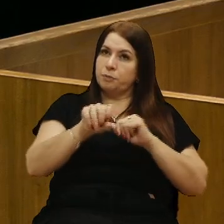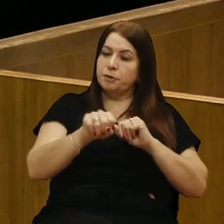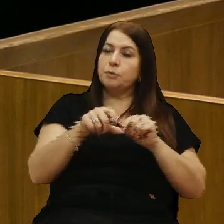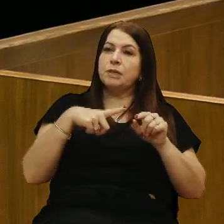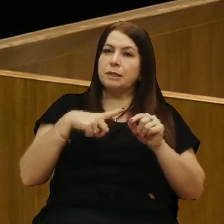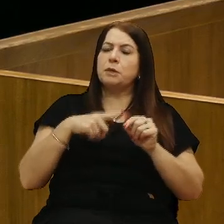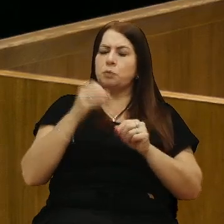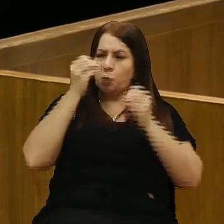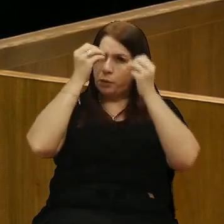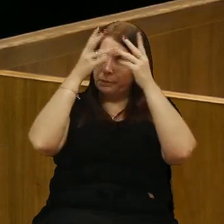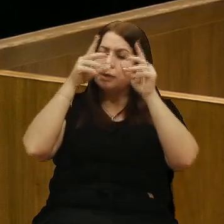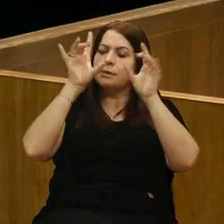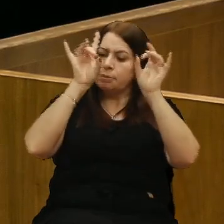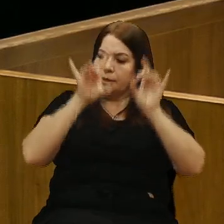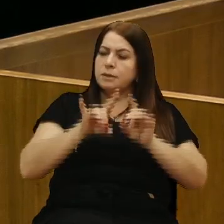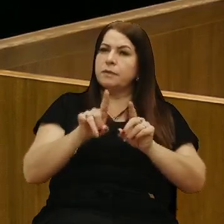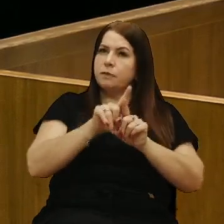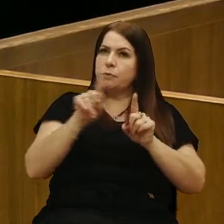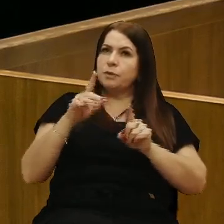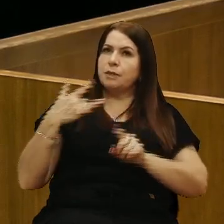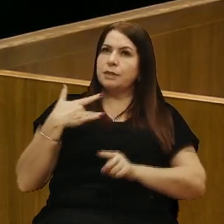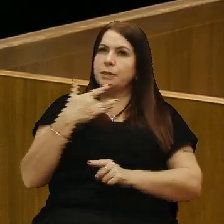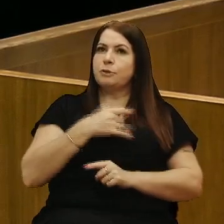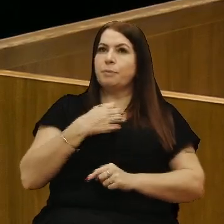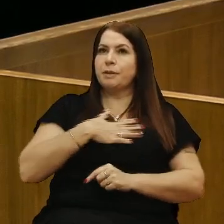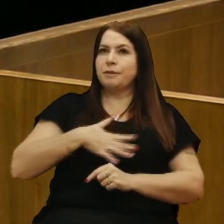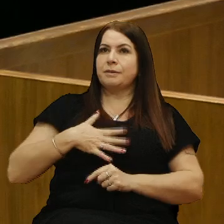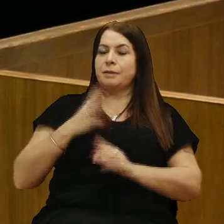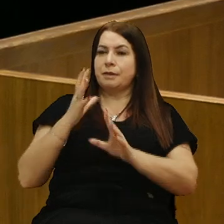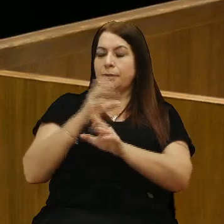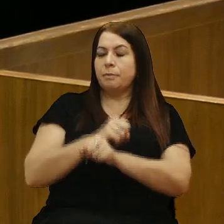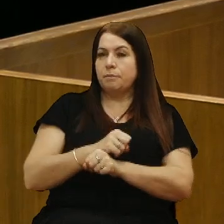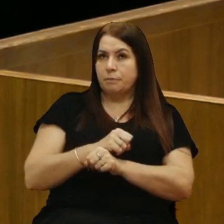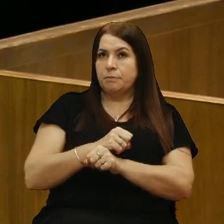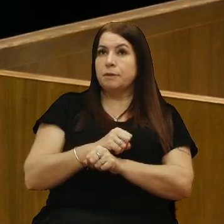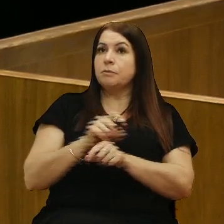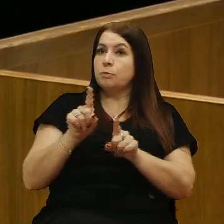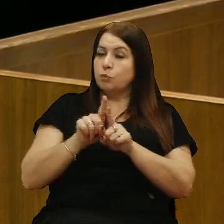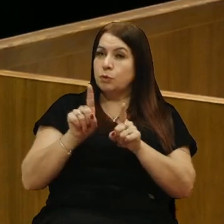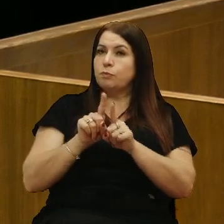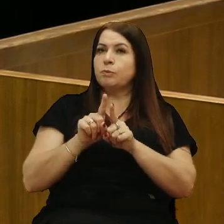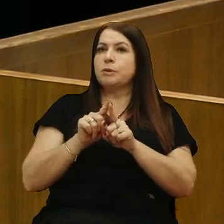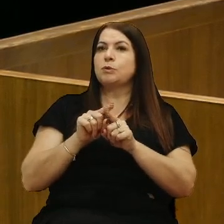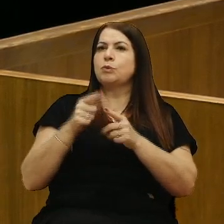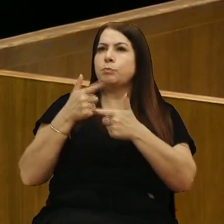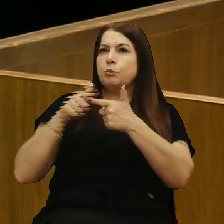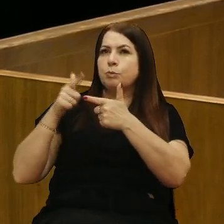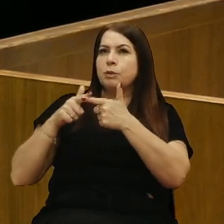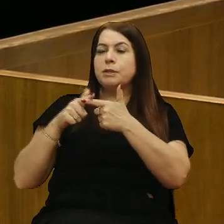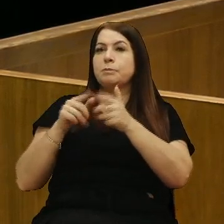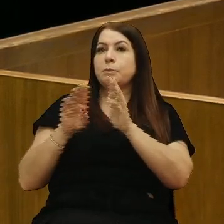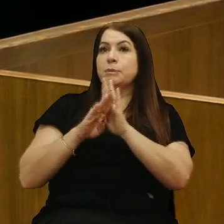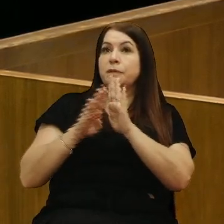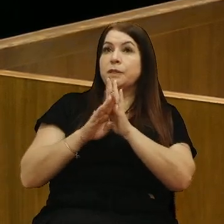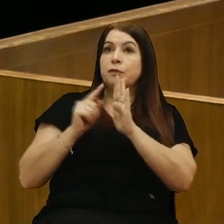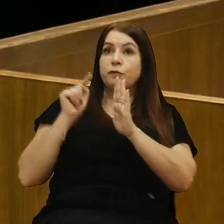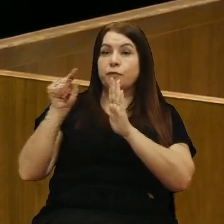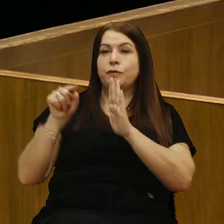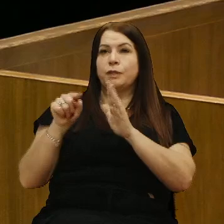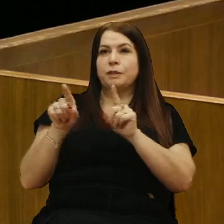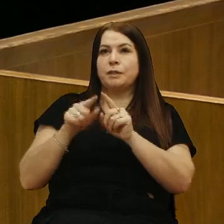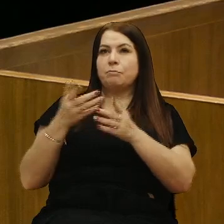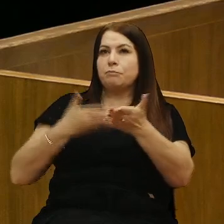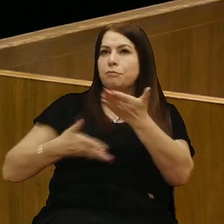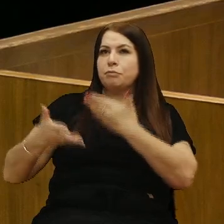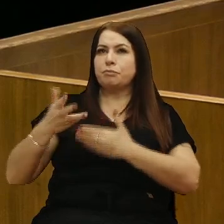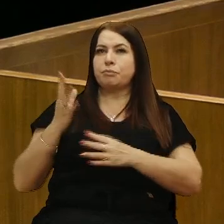possui conhecimento específico na saúde e bem-estar animal, assim como sobre os problemas e benefícios advindos da interação